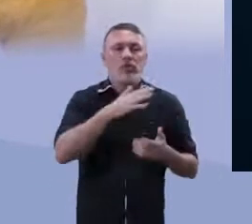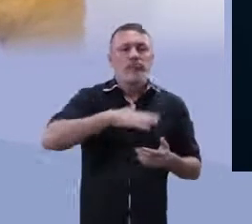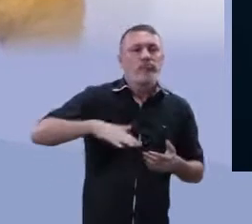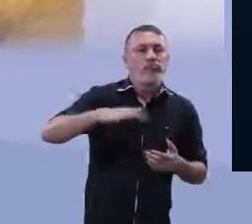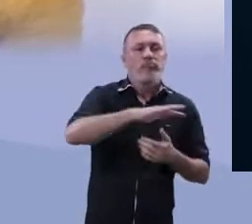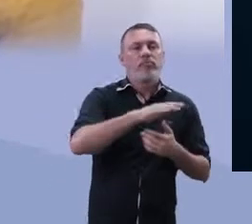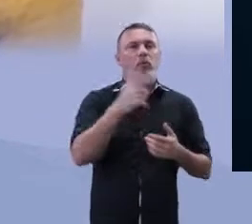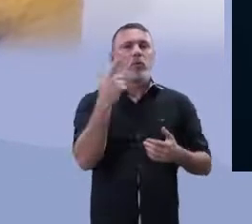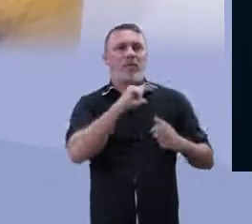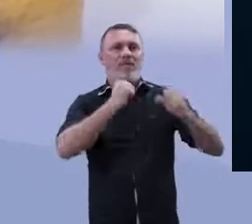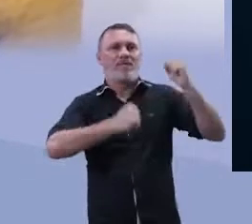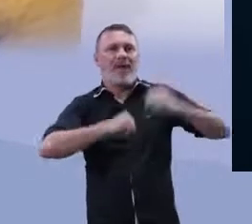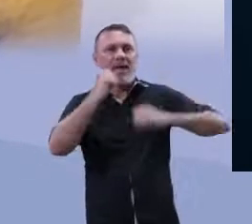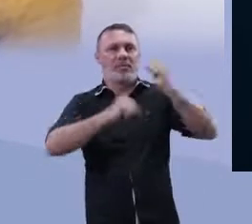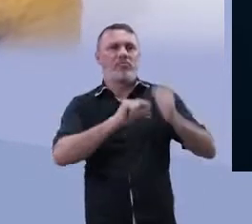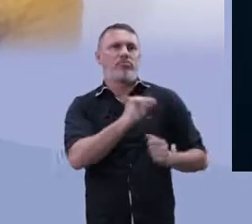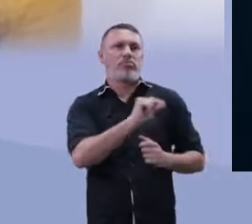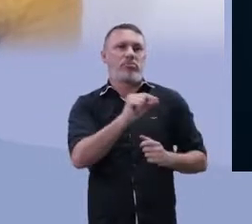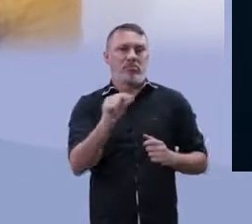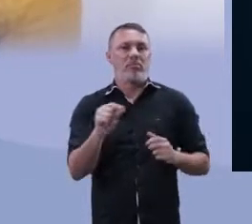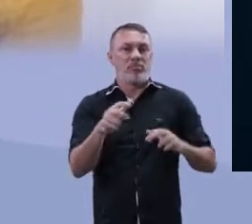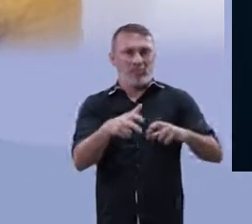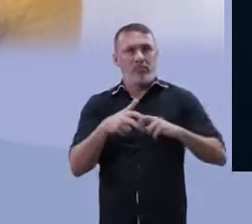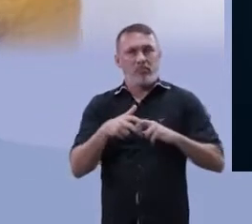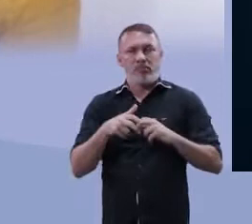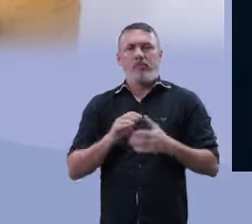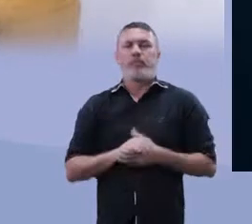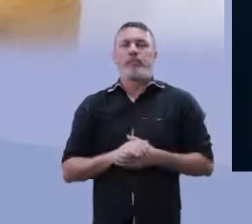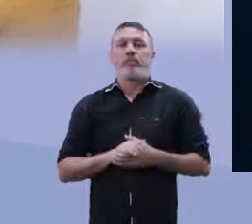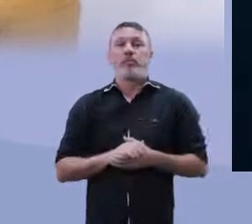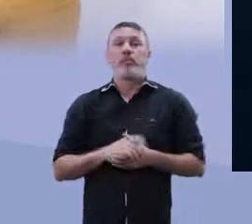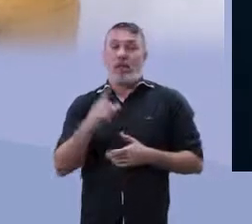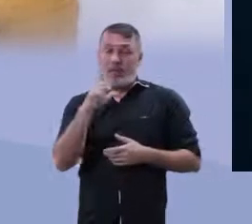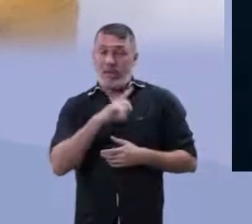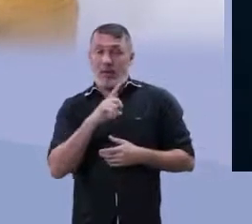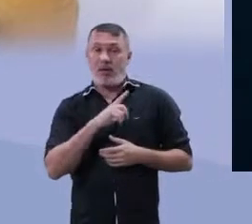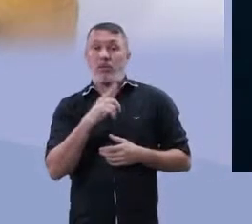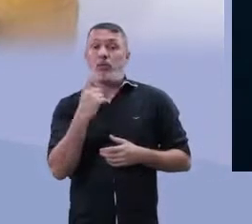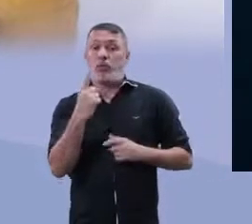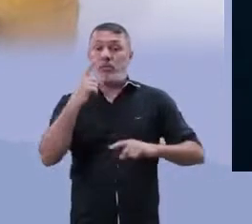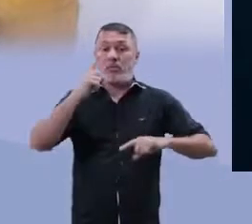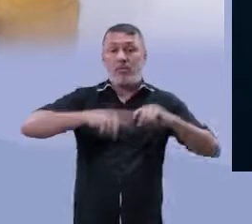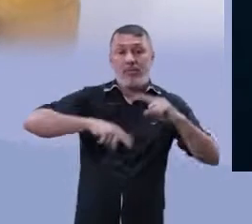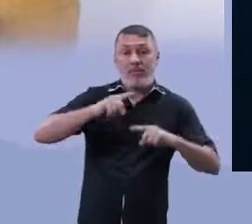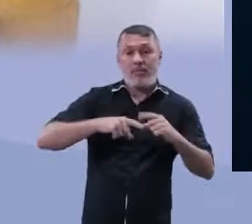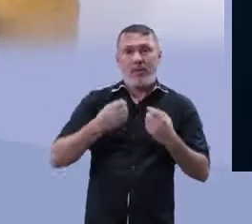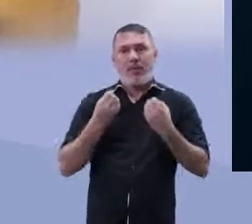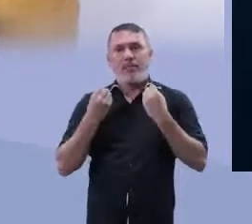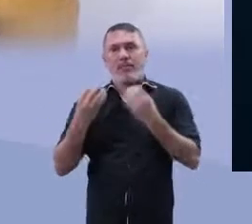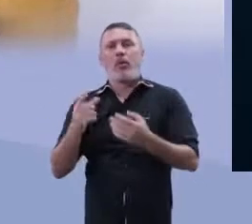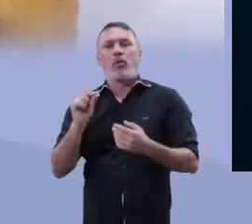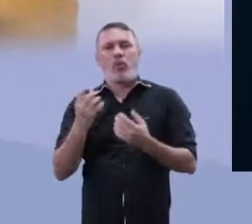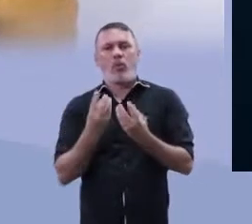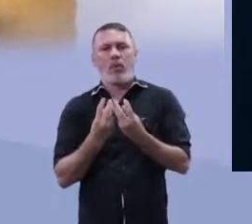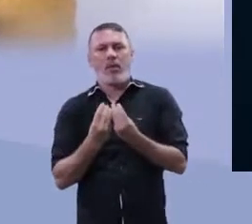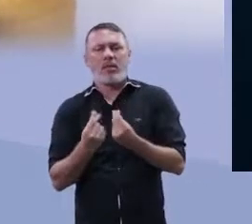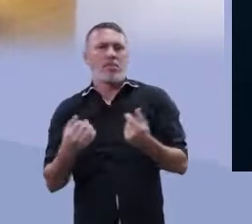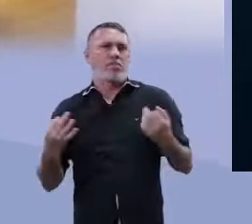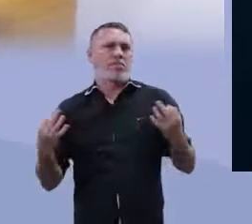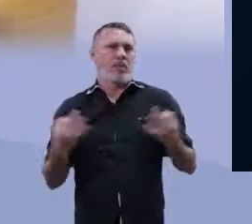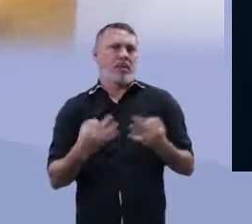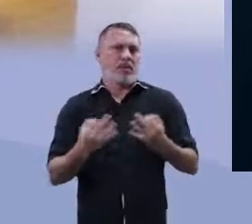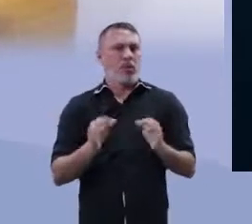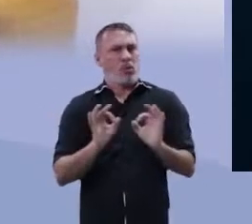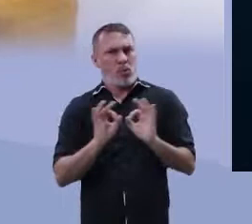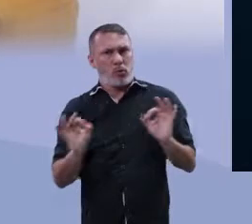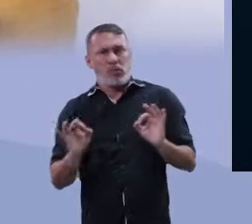de você, vamos dizer assim, ter um produto com uma garantia, né, uma qualidade